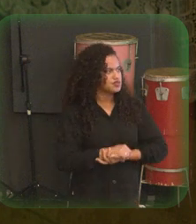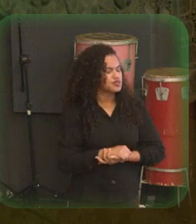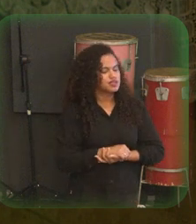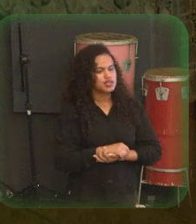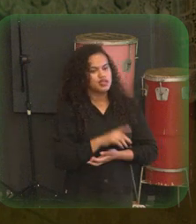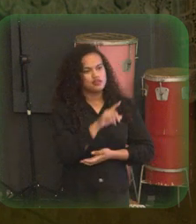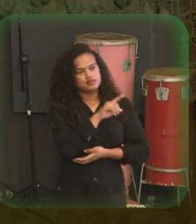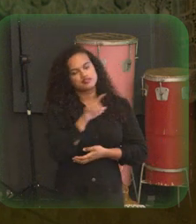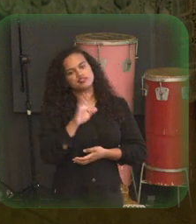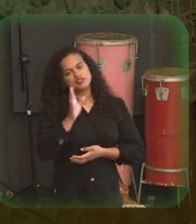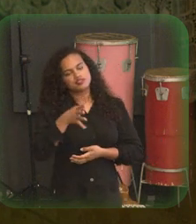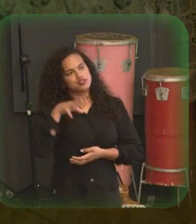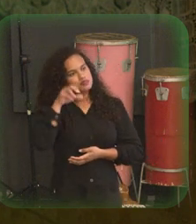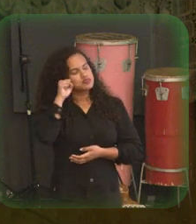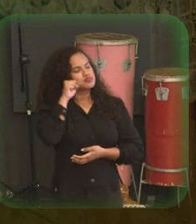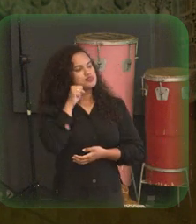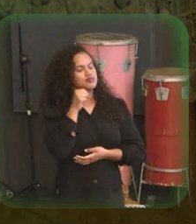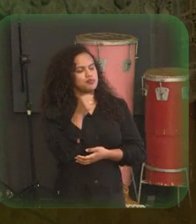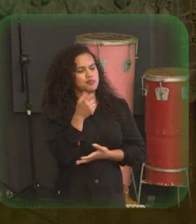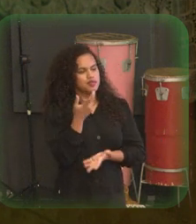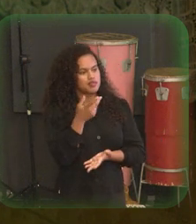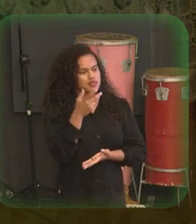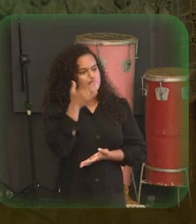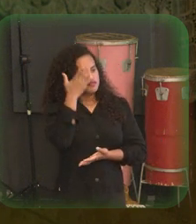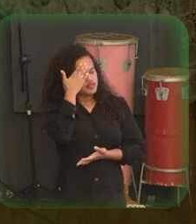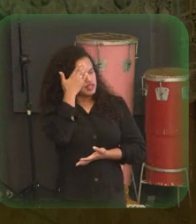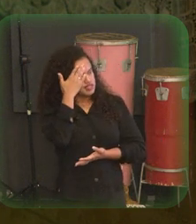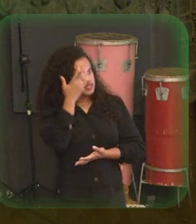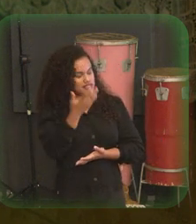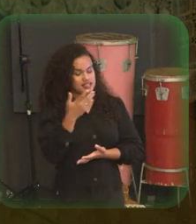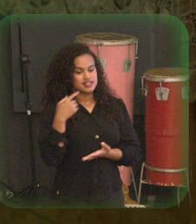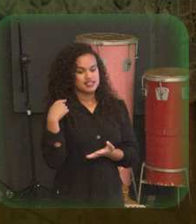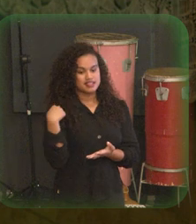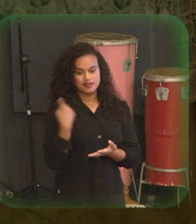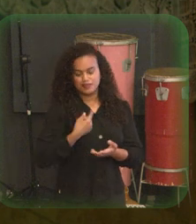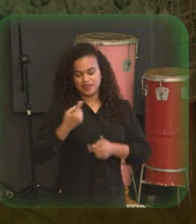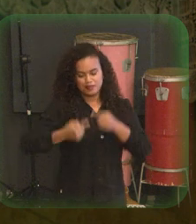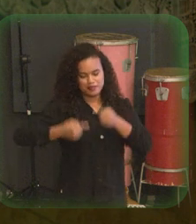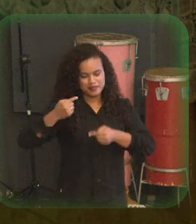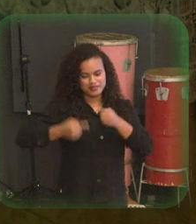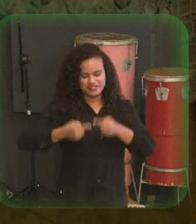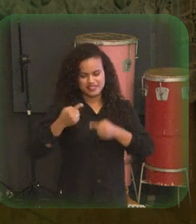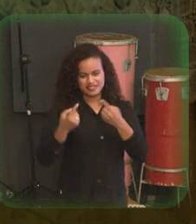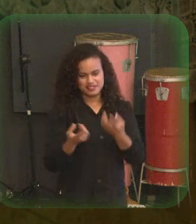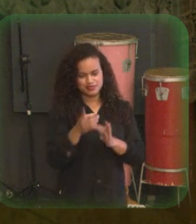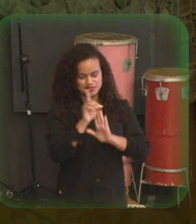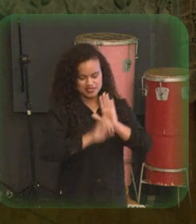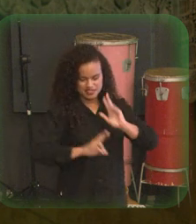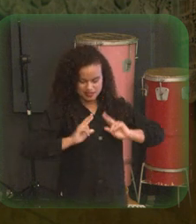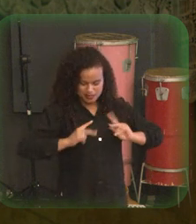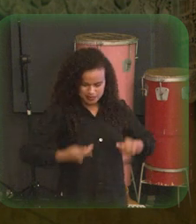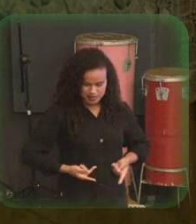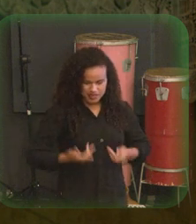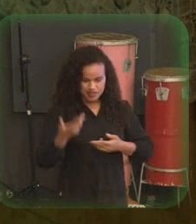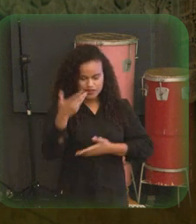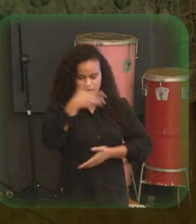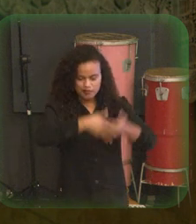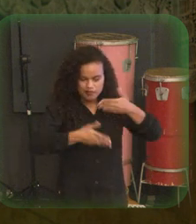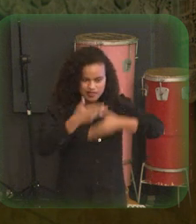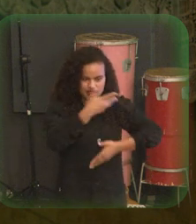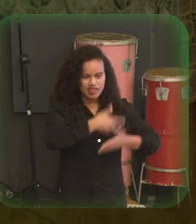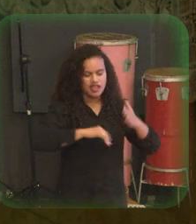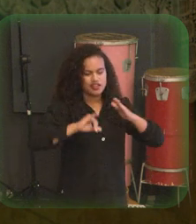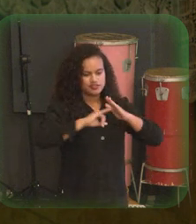sabe disso, não existe política nacional de direitos humanos sem envolver os estados, os municípios, o Distrito Federal, as instituições,